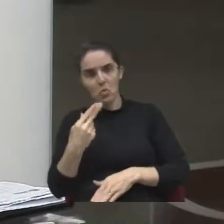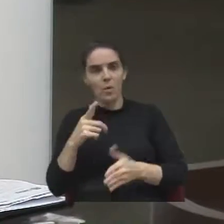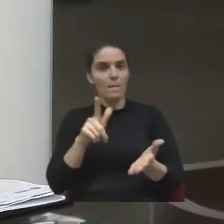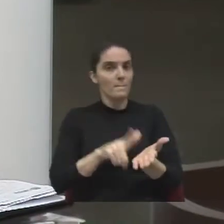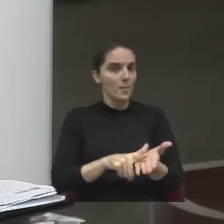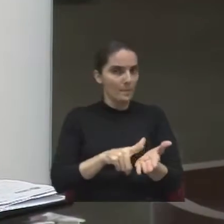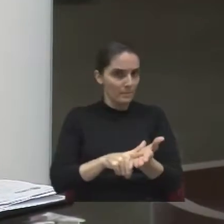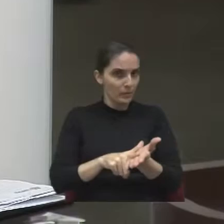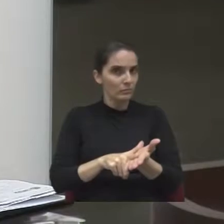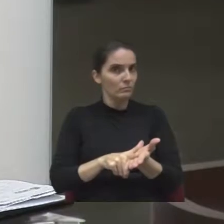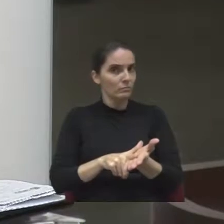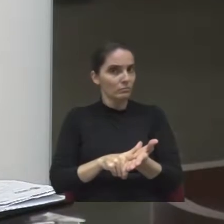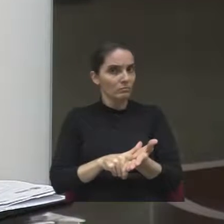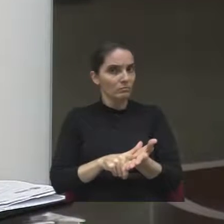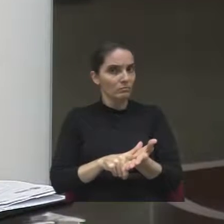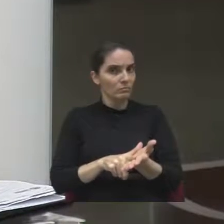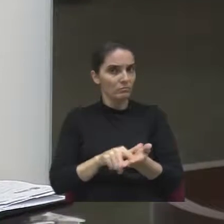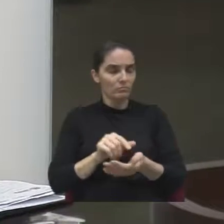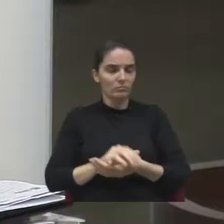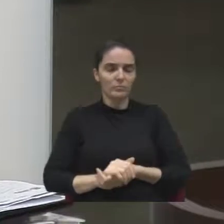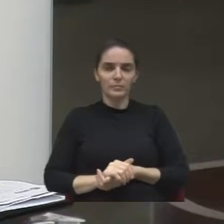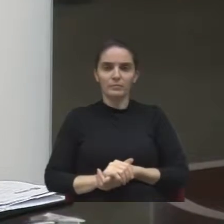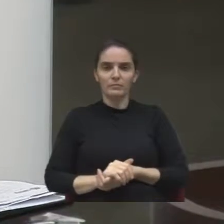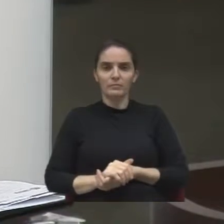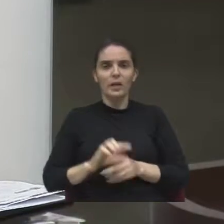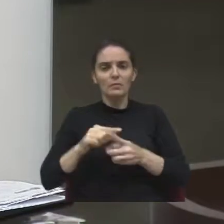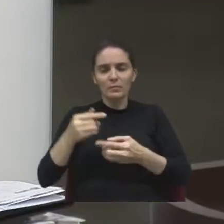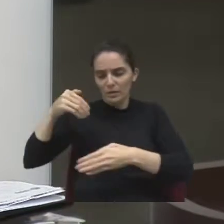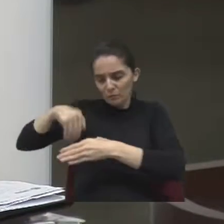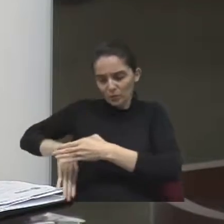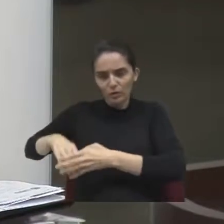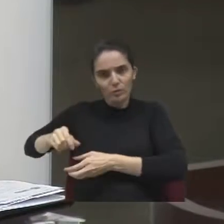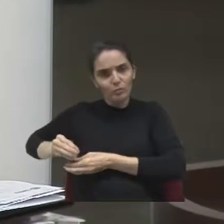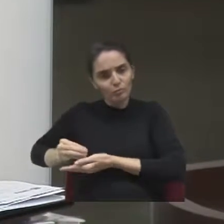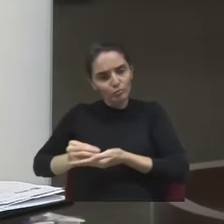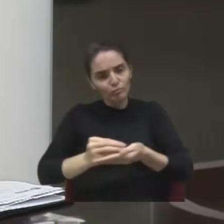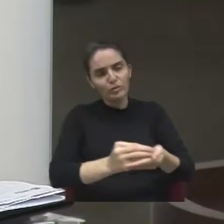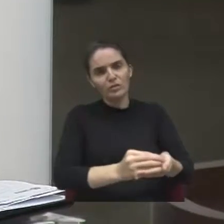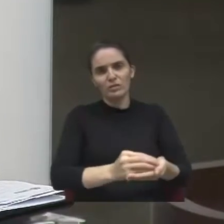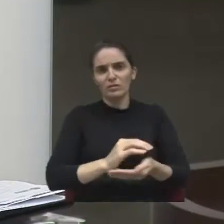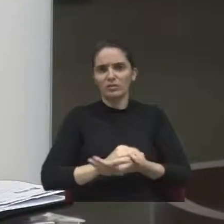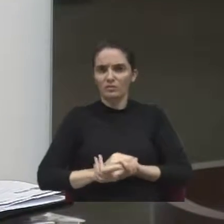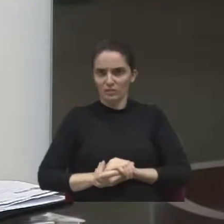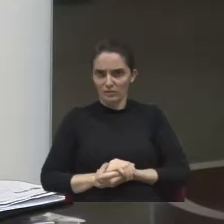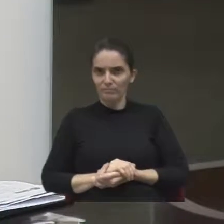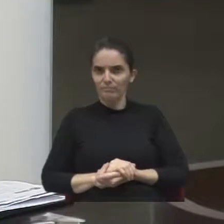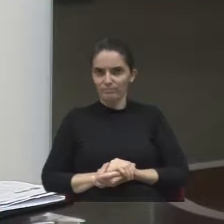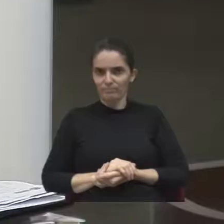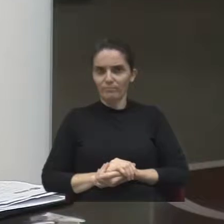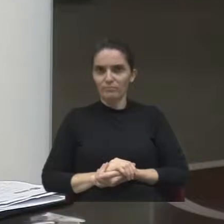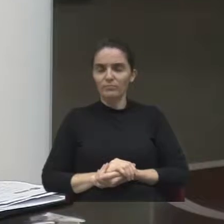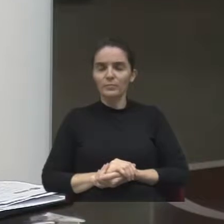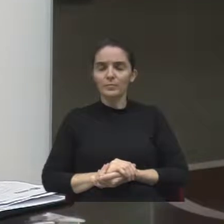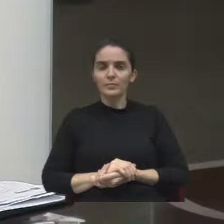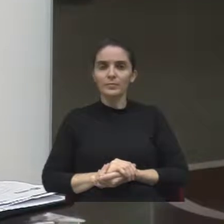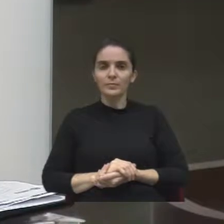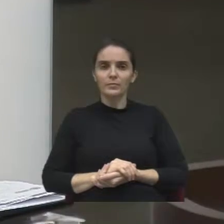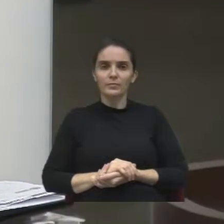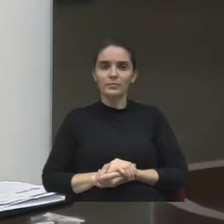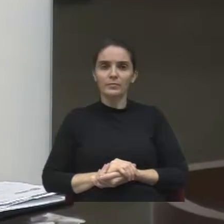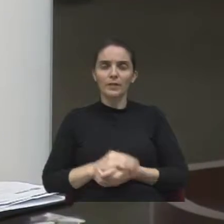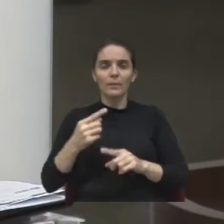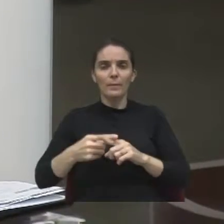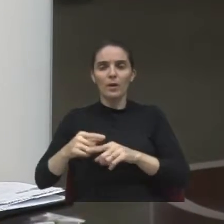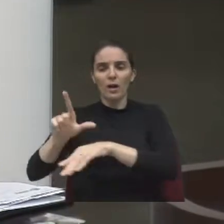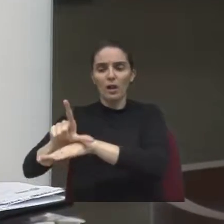leve para que isso não repasse para principalmente os pequenos comerciantes. Que a gente